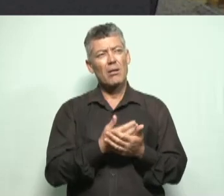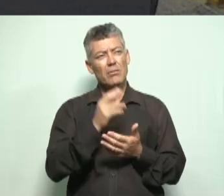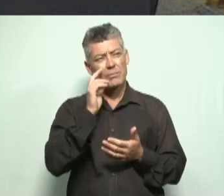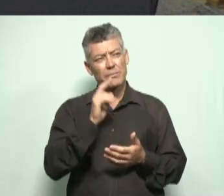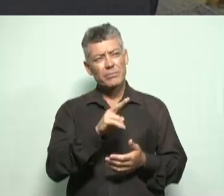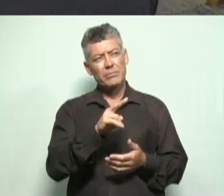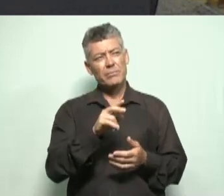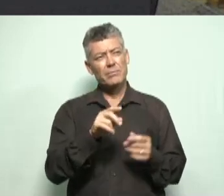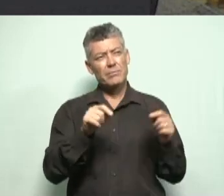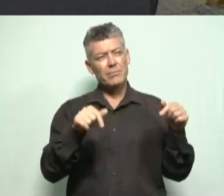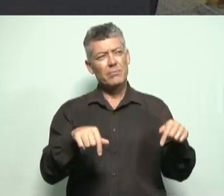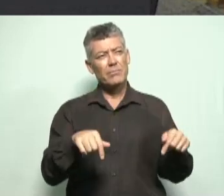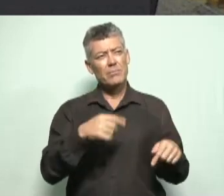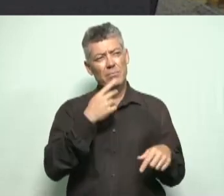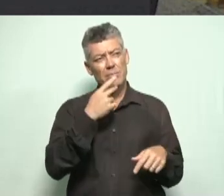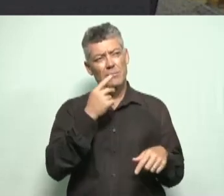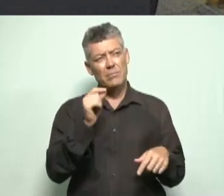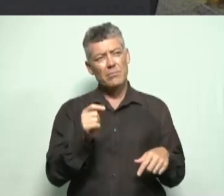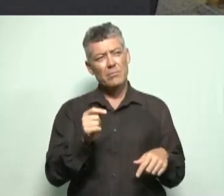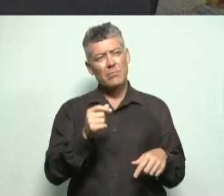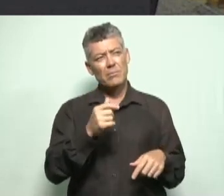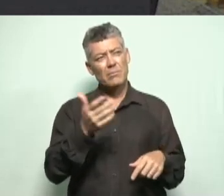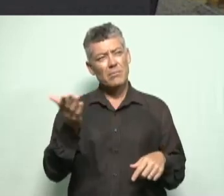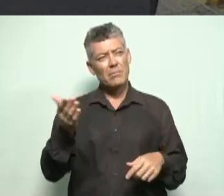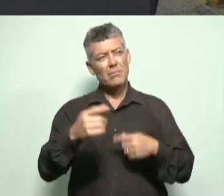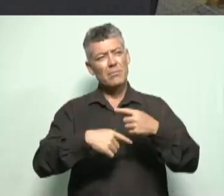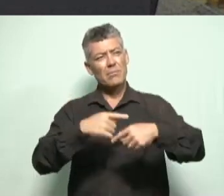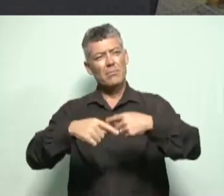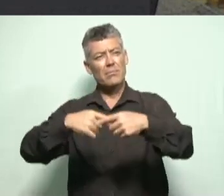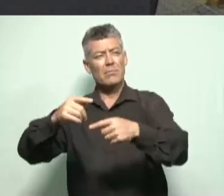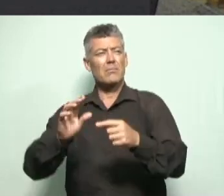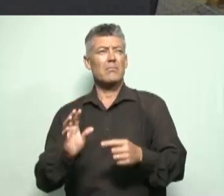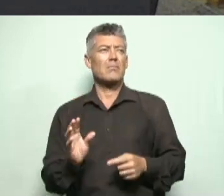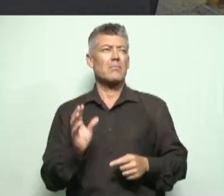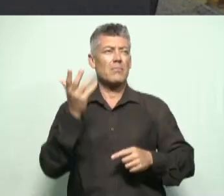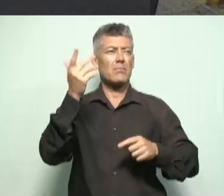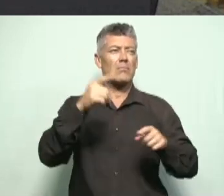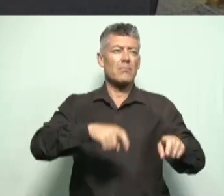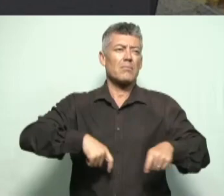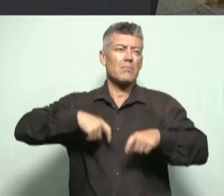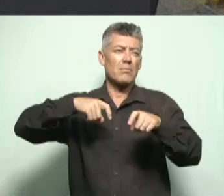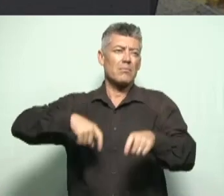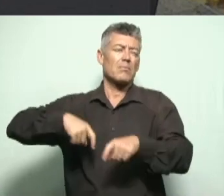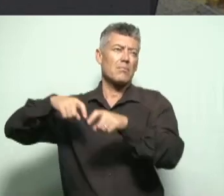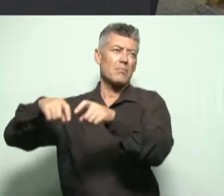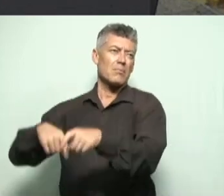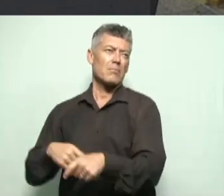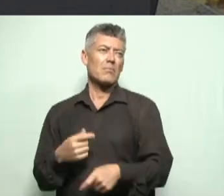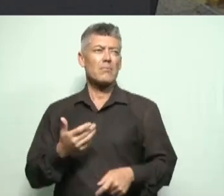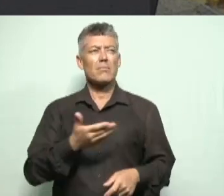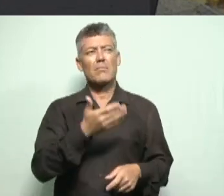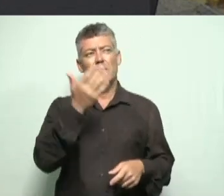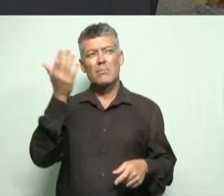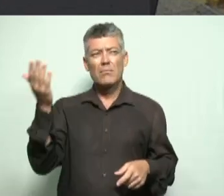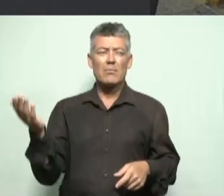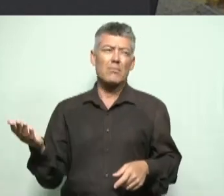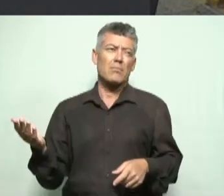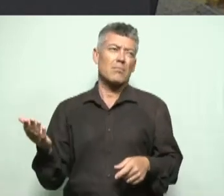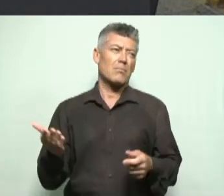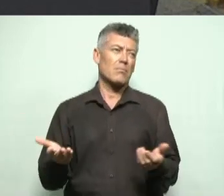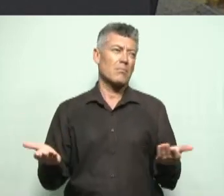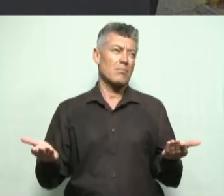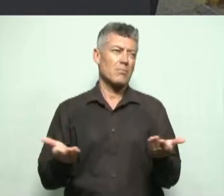disso aqui, não falam, bispo, das baixarias que rolam no show de sertanejo. Tem muito show de sertanejo